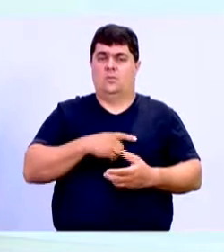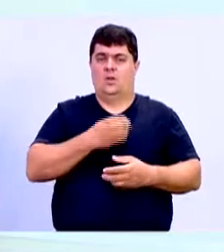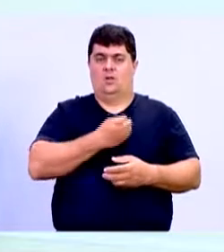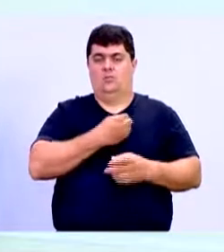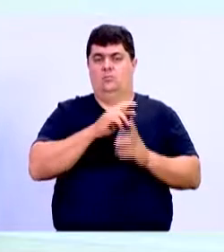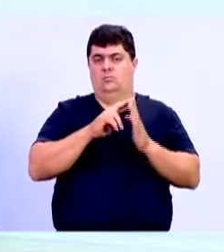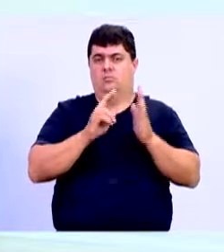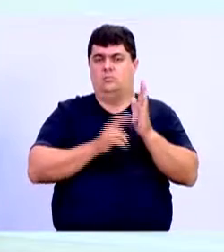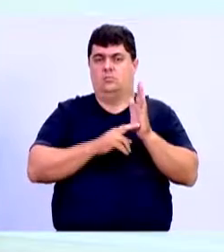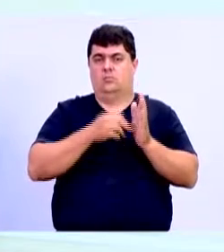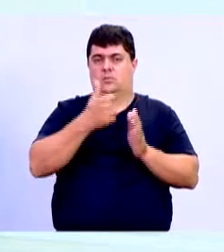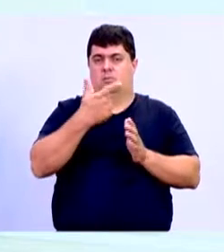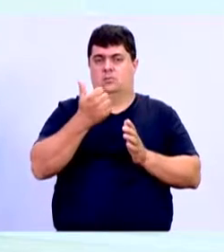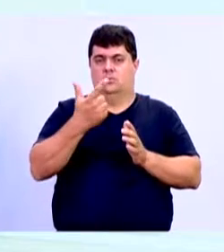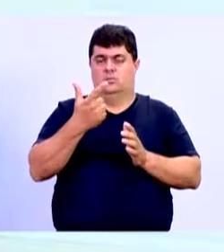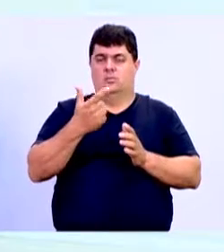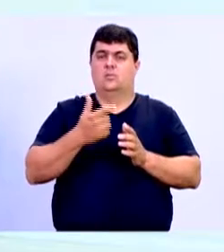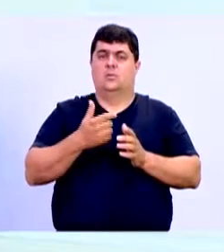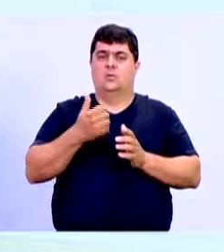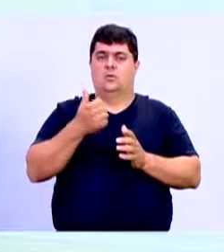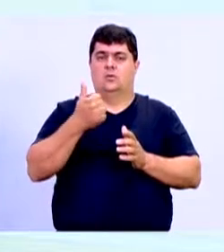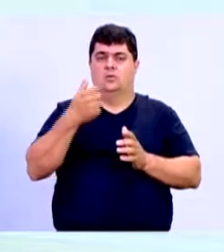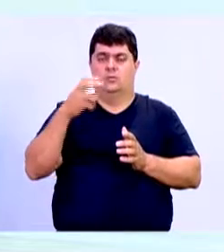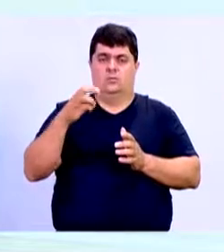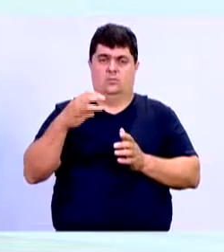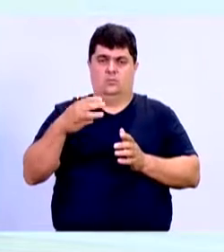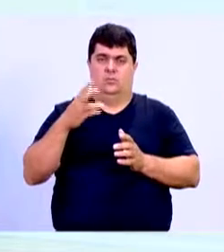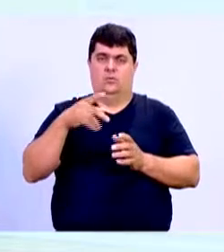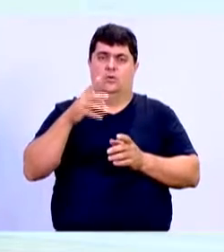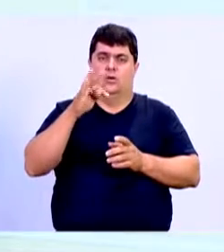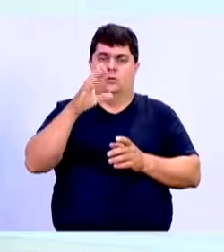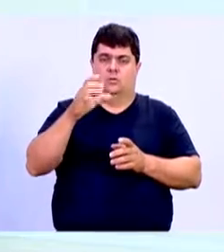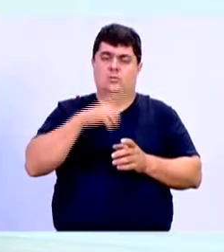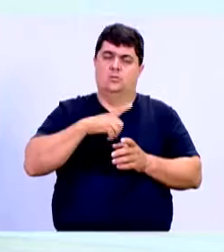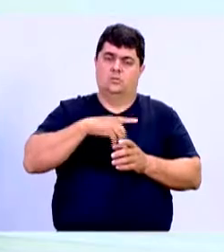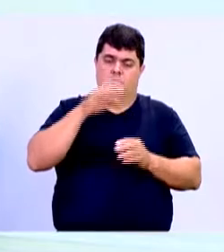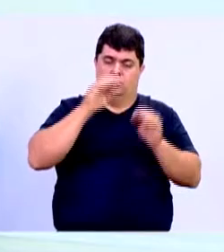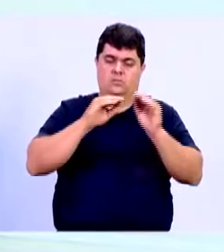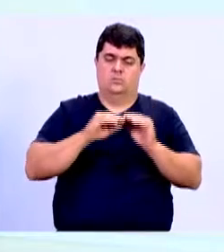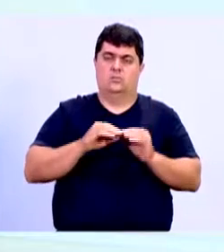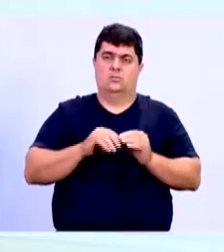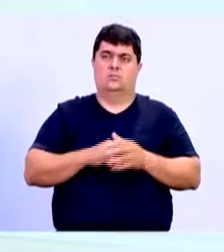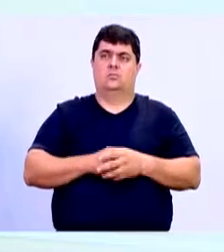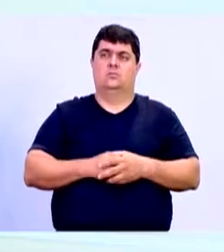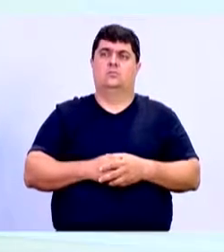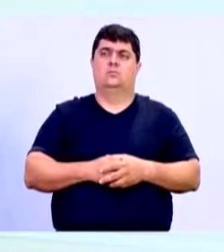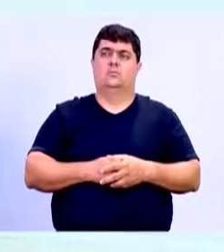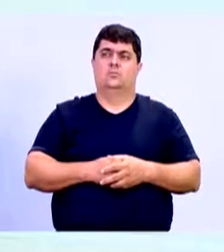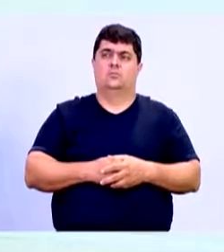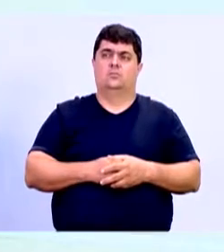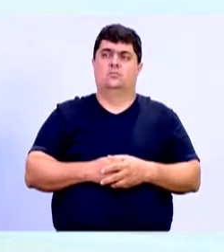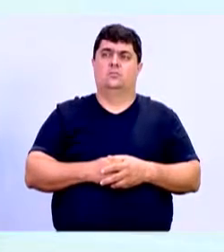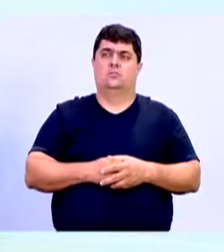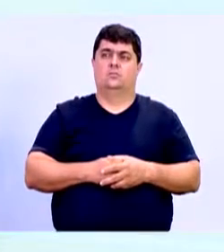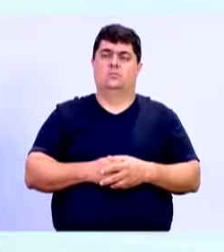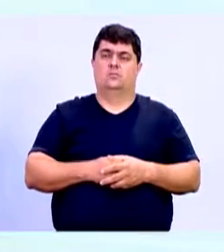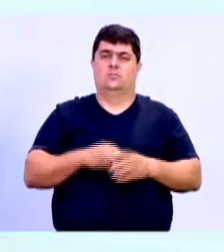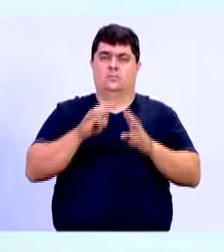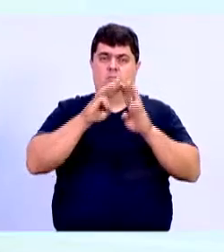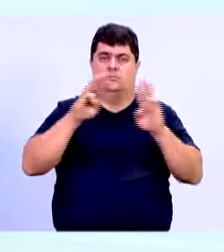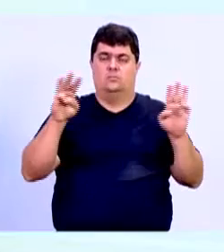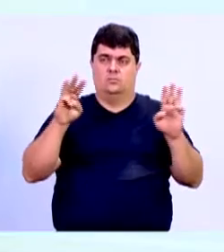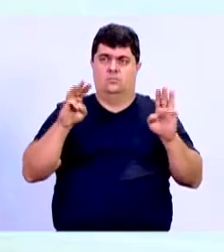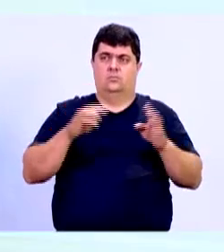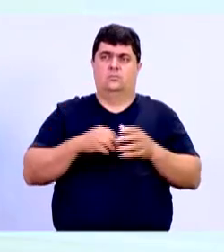121 de 2013, que está disponível no site do Tribunal de Contas, tá? O site do Tribunal de Contas é